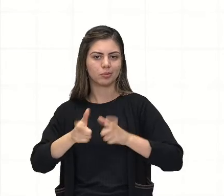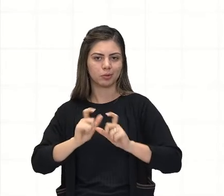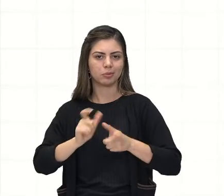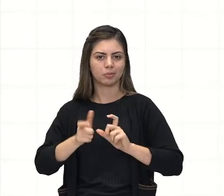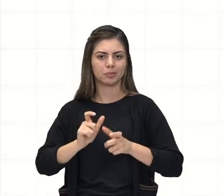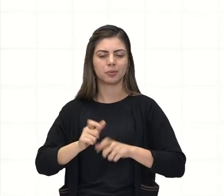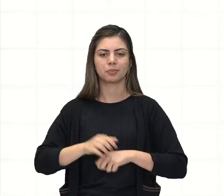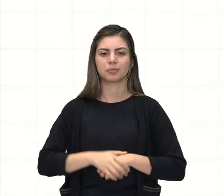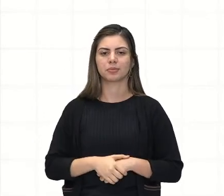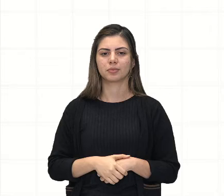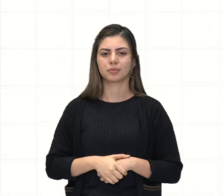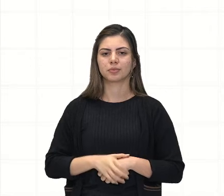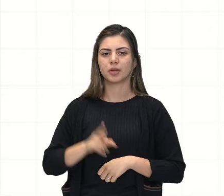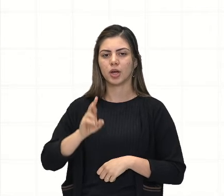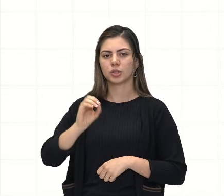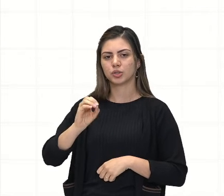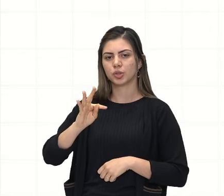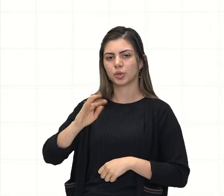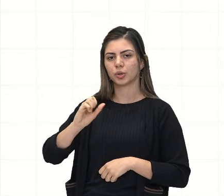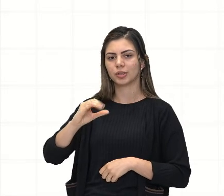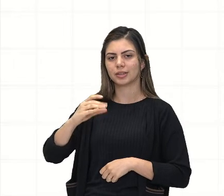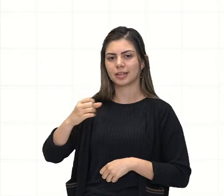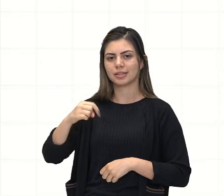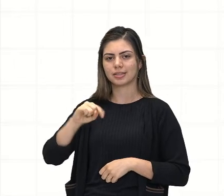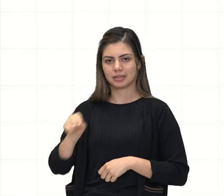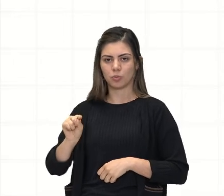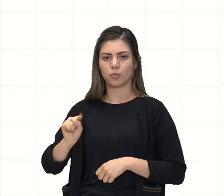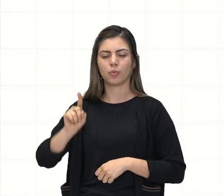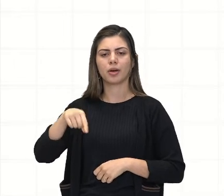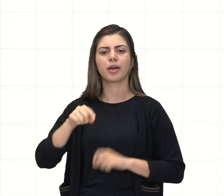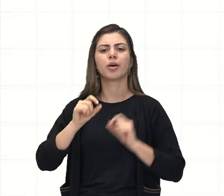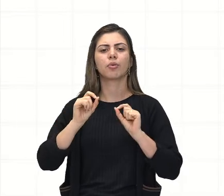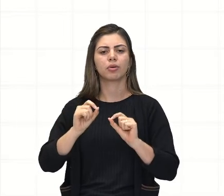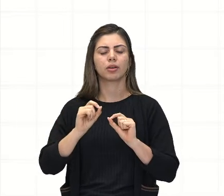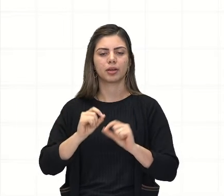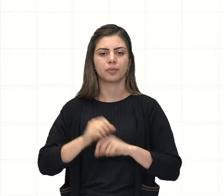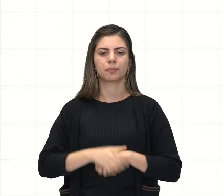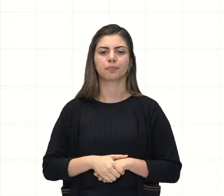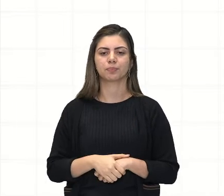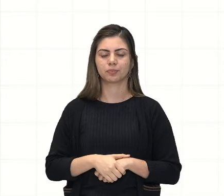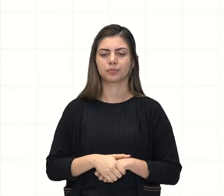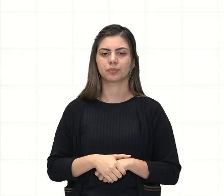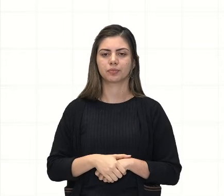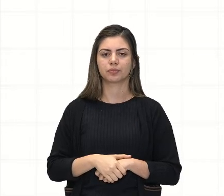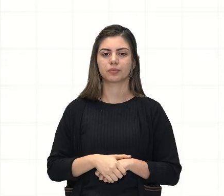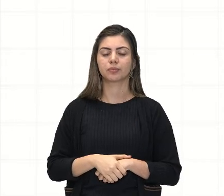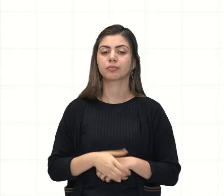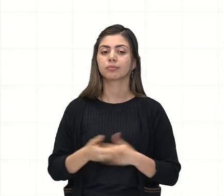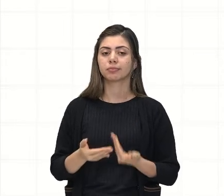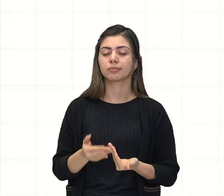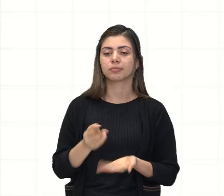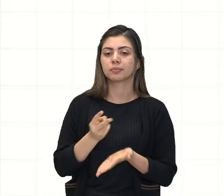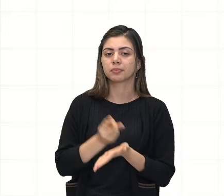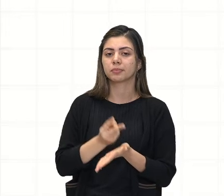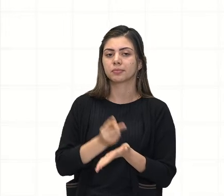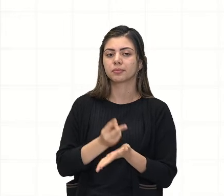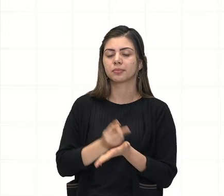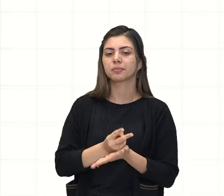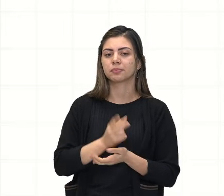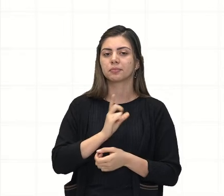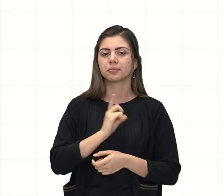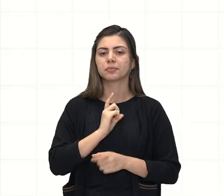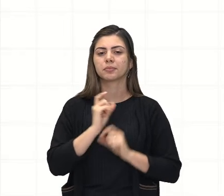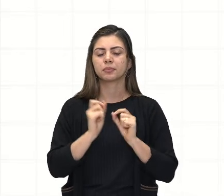comigo. Então, a simetria de rotação ou central acontece